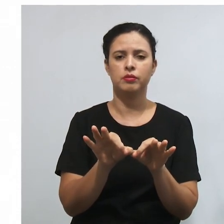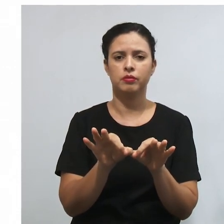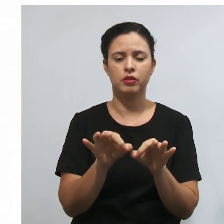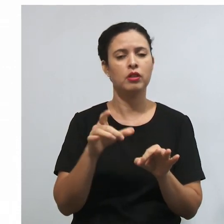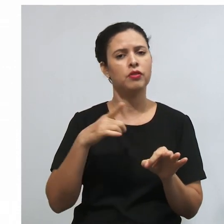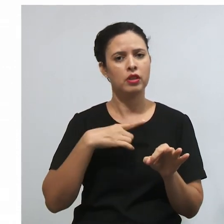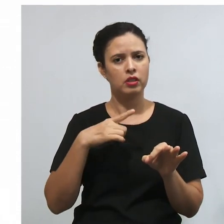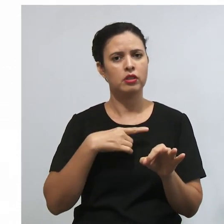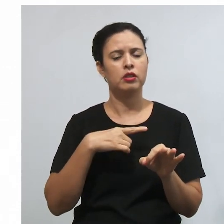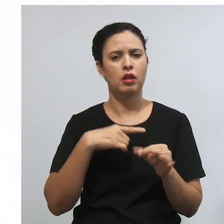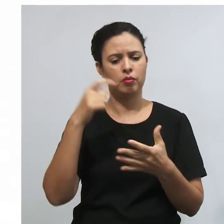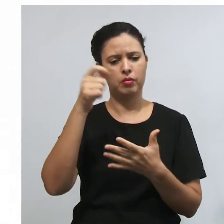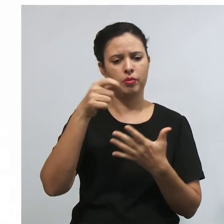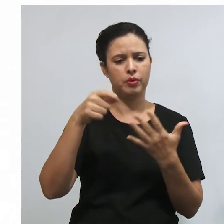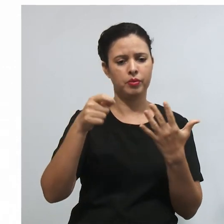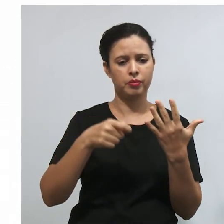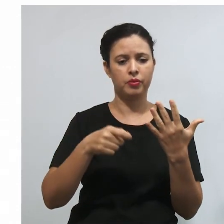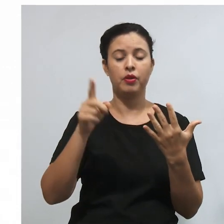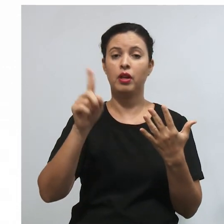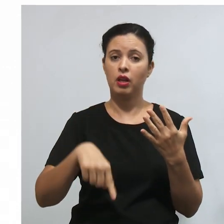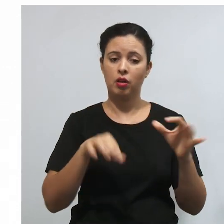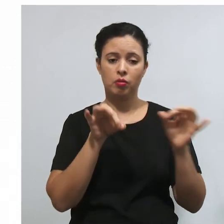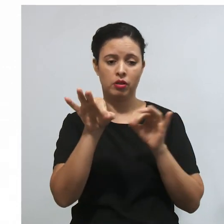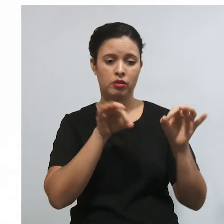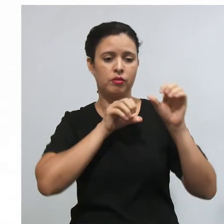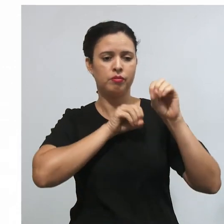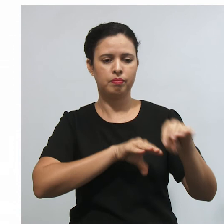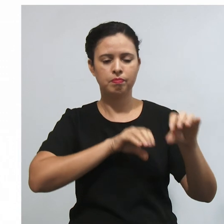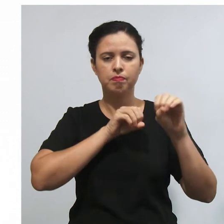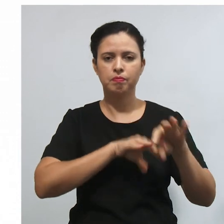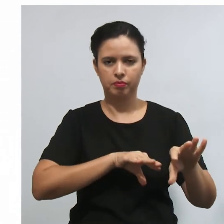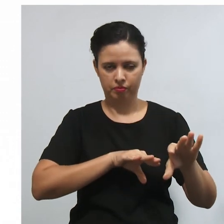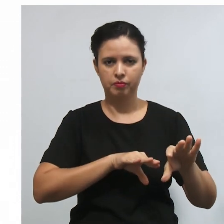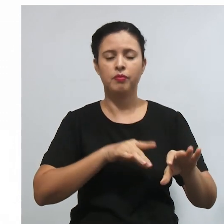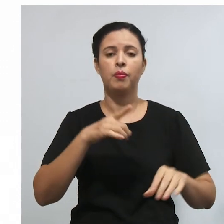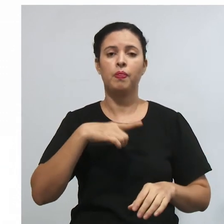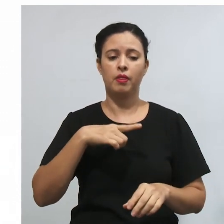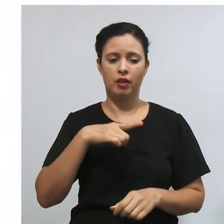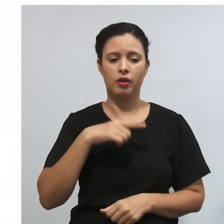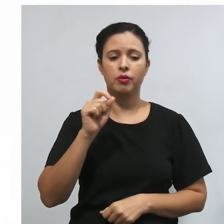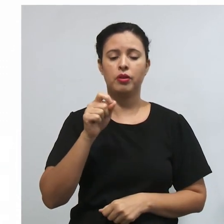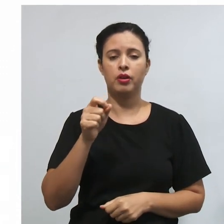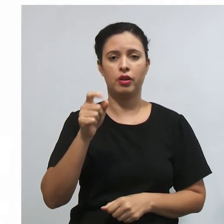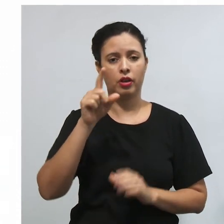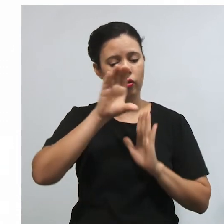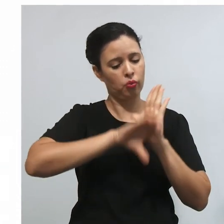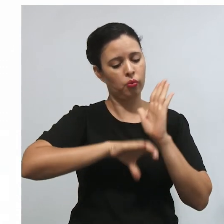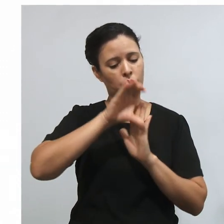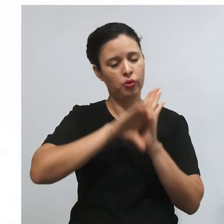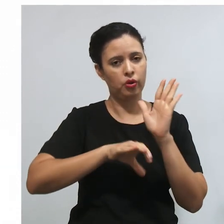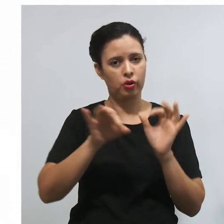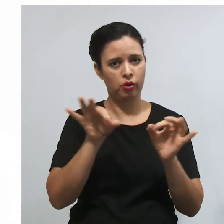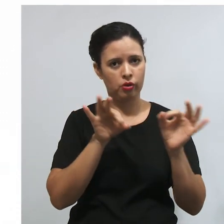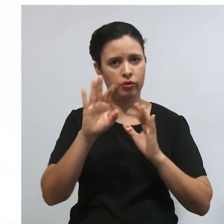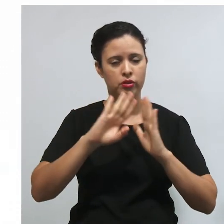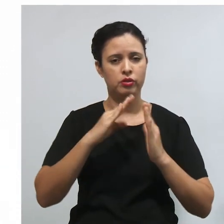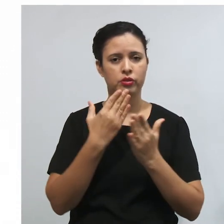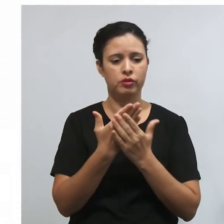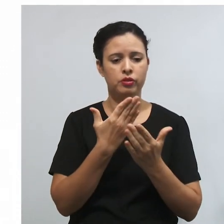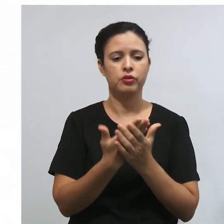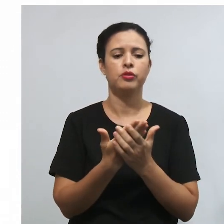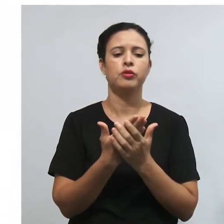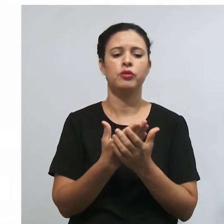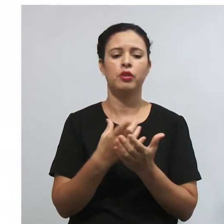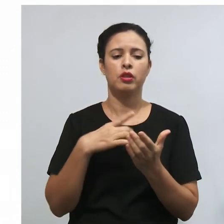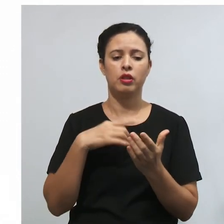de diversas instâncias, né? O planejamento educacional, a gente tem o planejamento de um currículo da escola, a